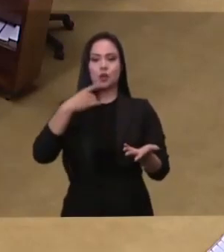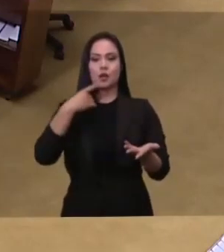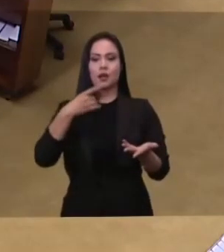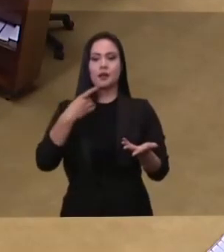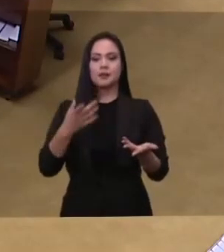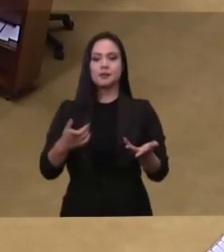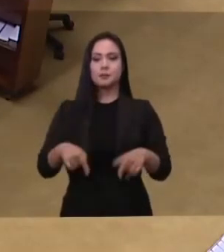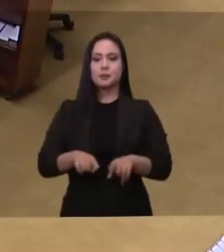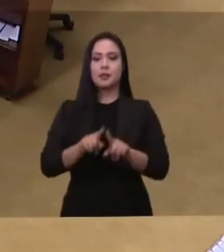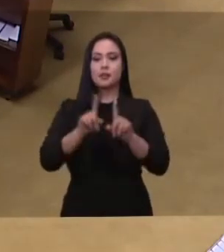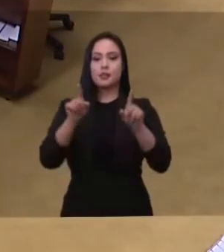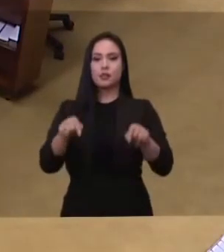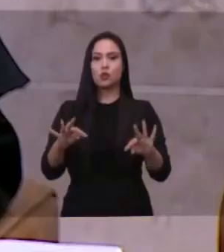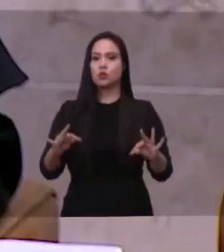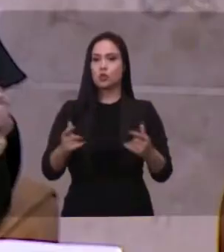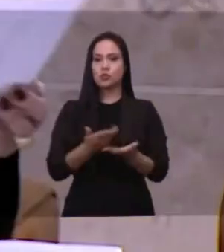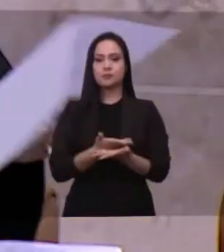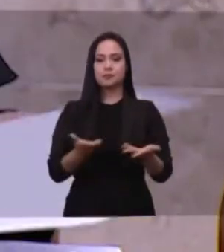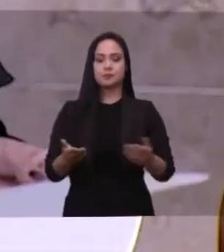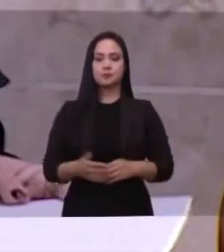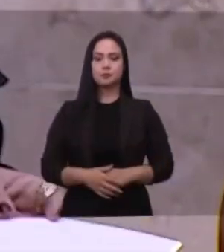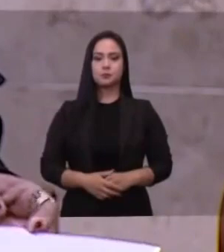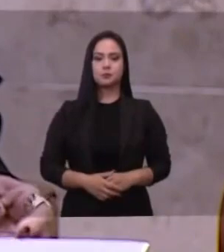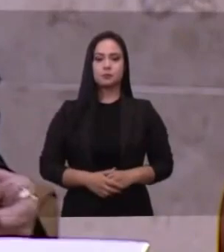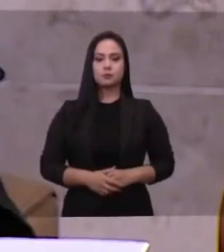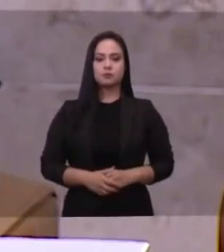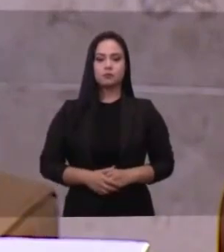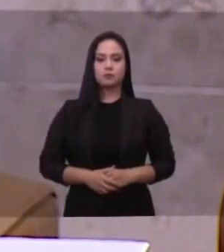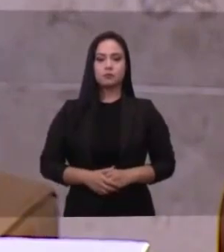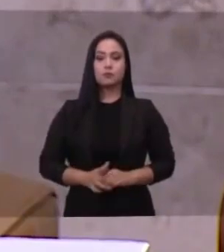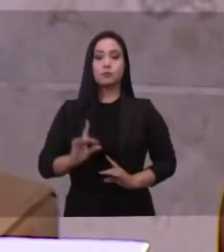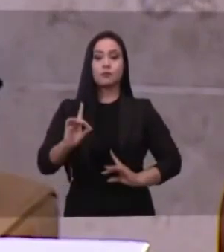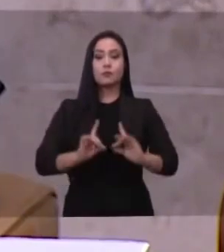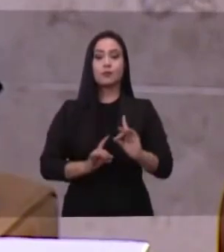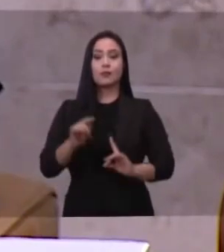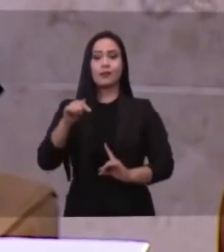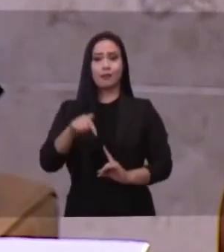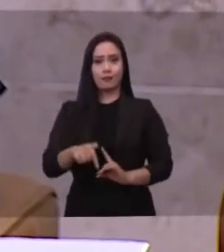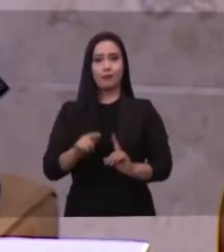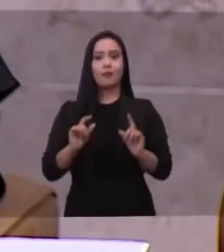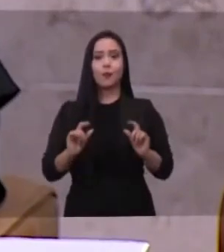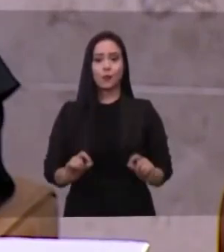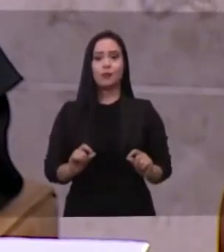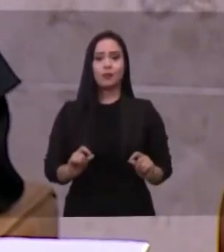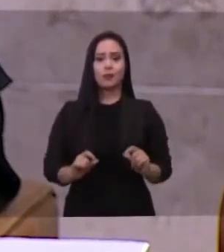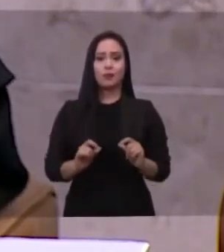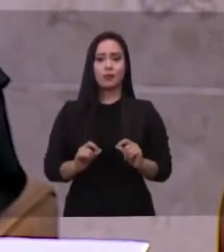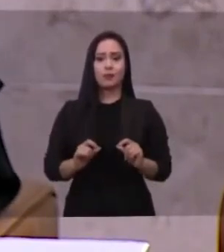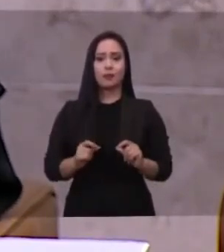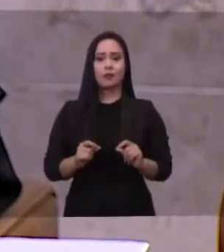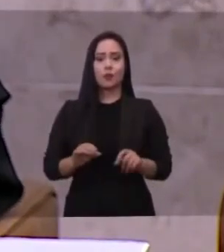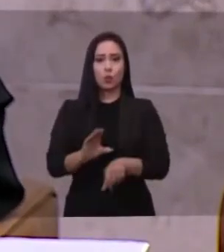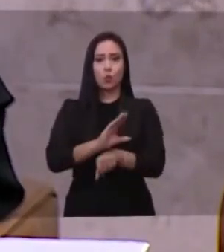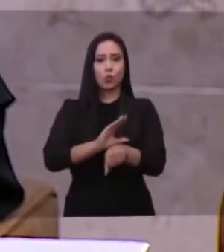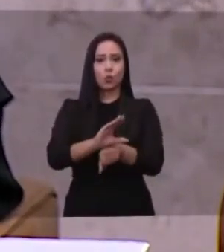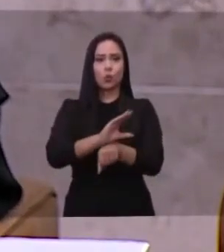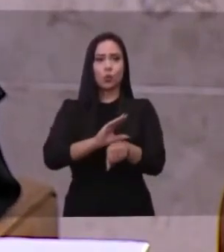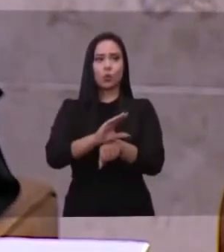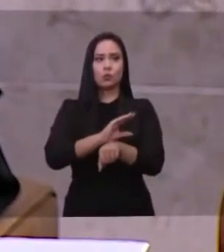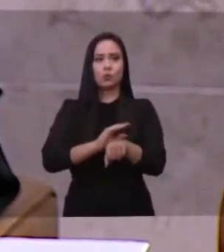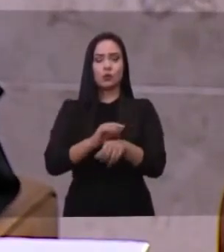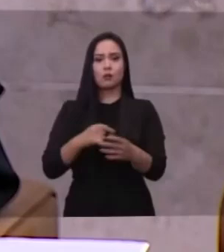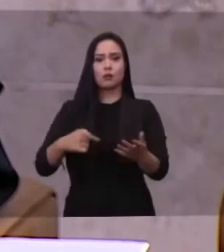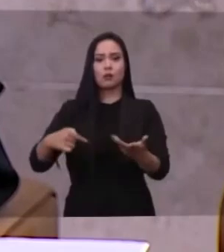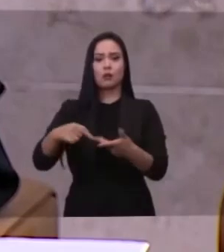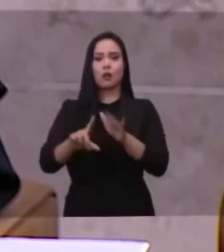as servidoras e os servidores. A discussão aqui, nesse caso... A Procuradora-Geral da República interina, Elisete